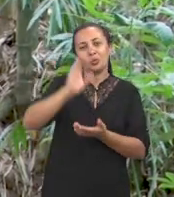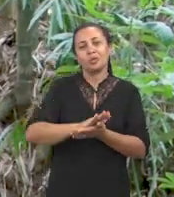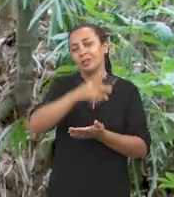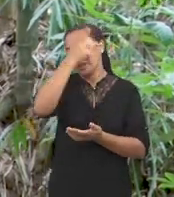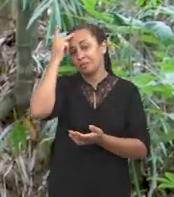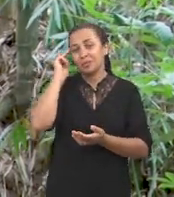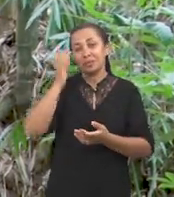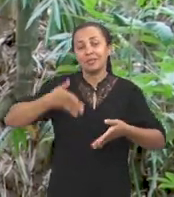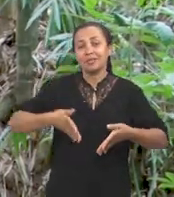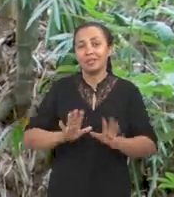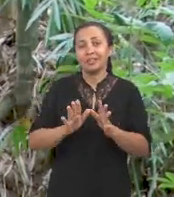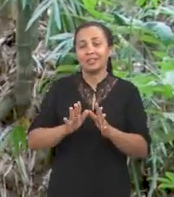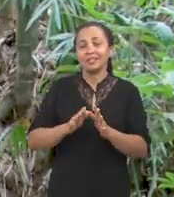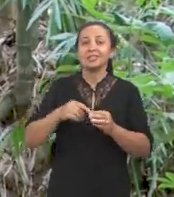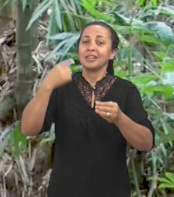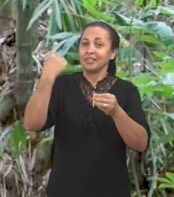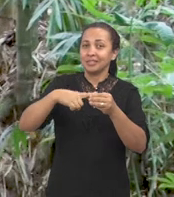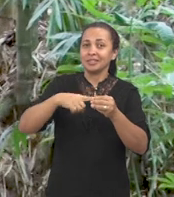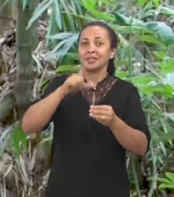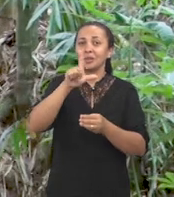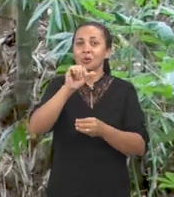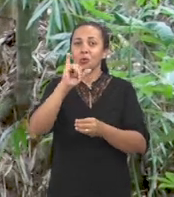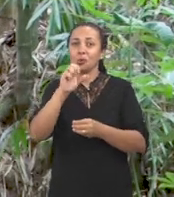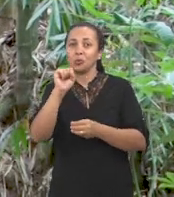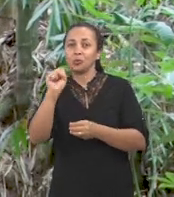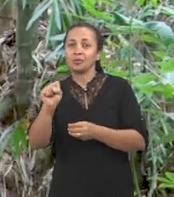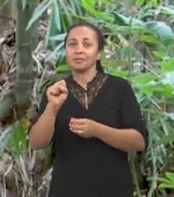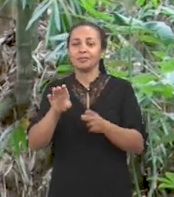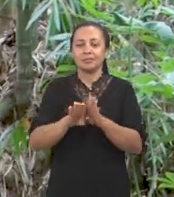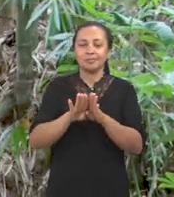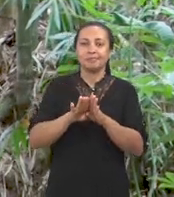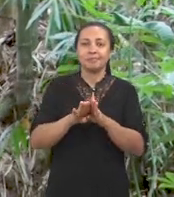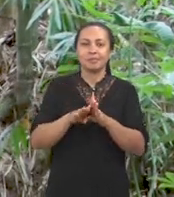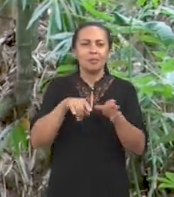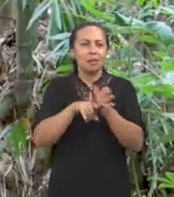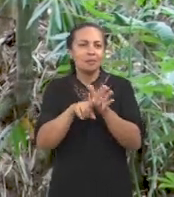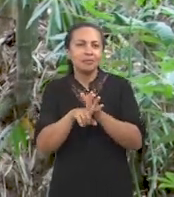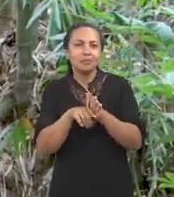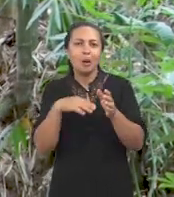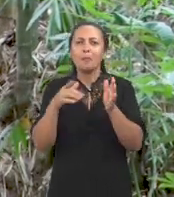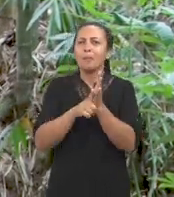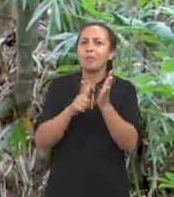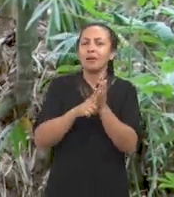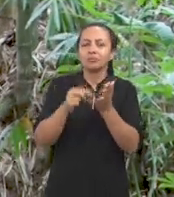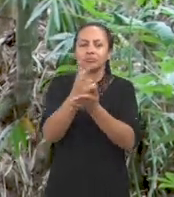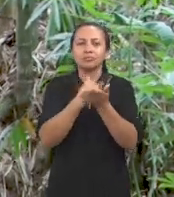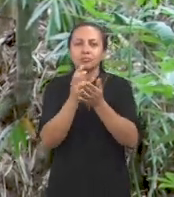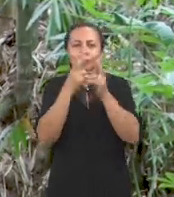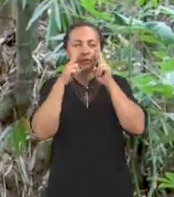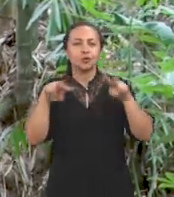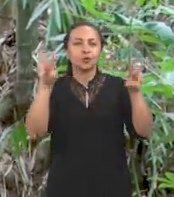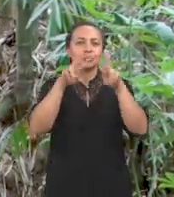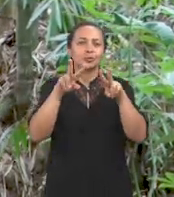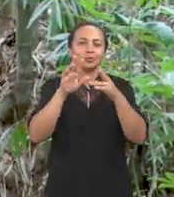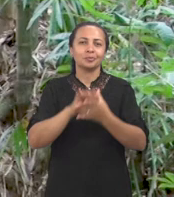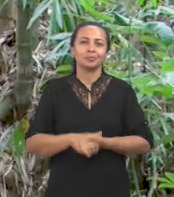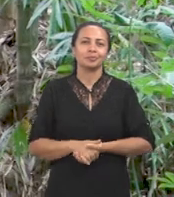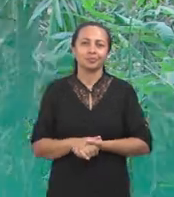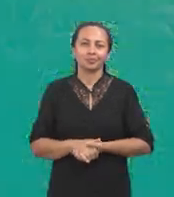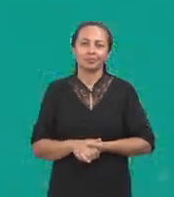sociocultural das pessoas que nascem em São Luís questionar o papel das artes visuais foi o que motivou os seus